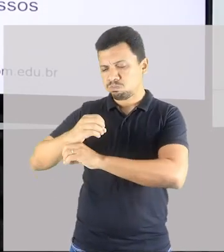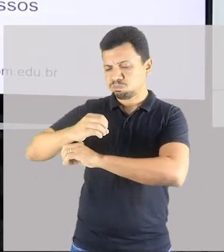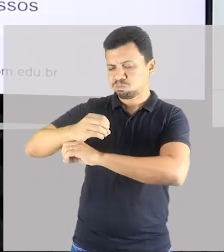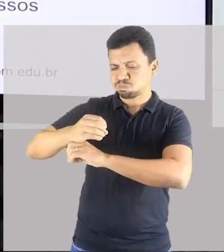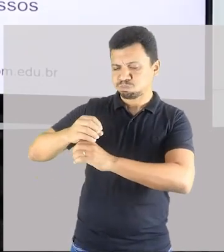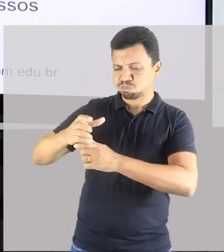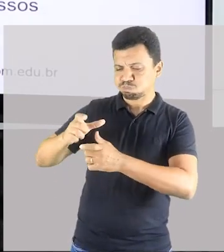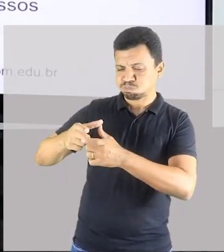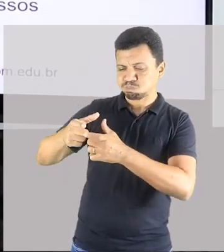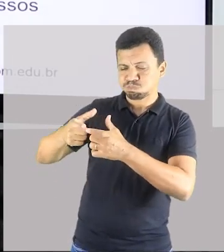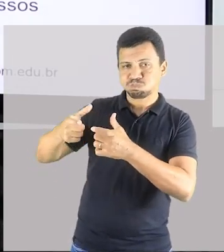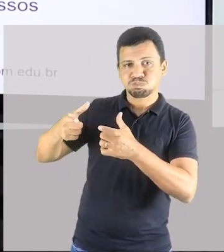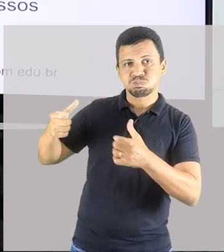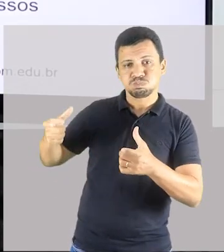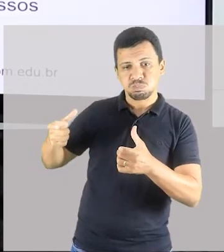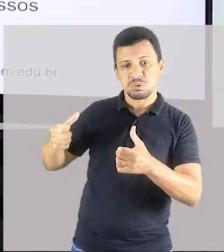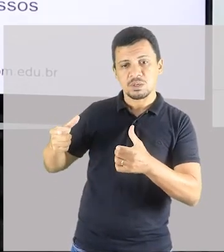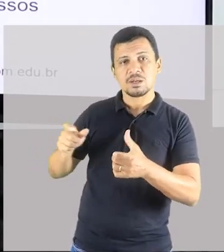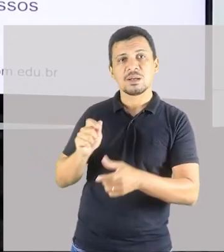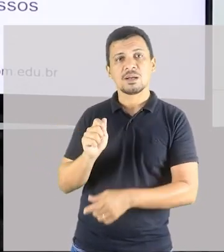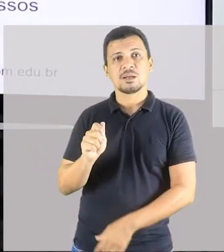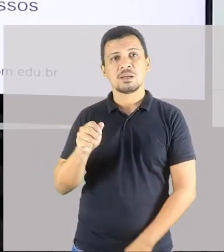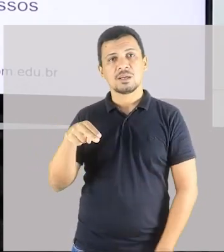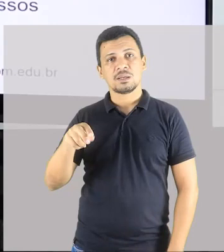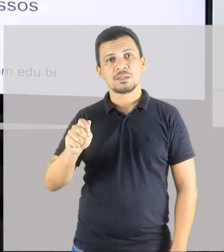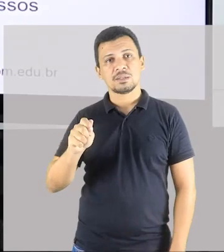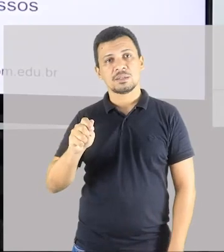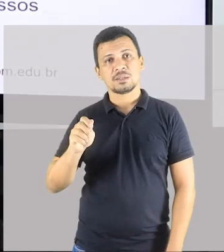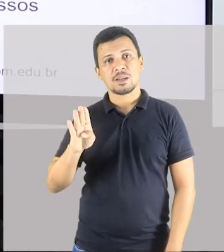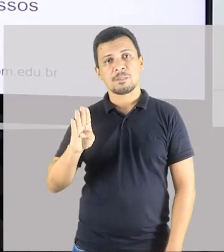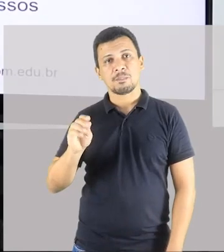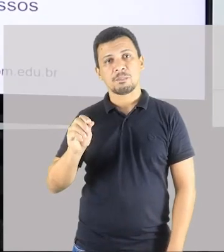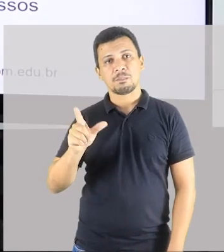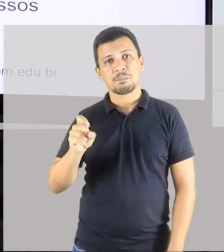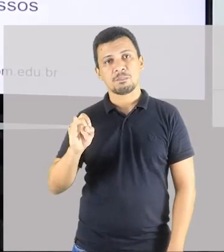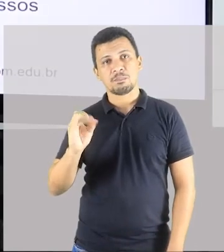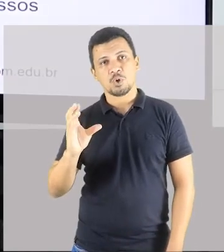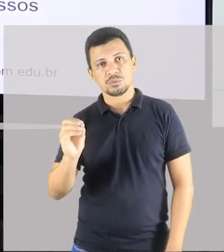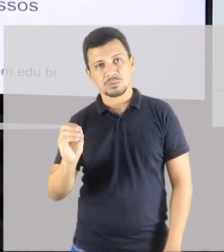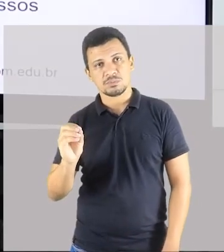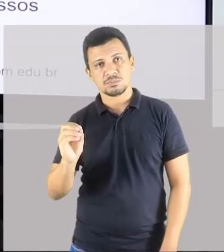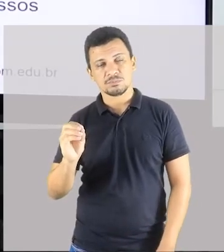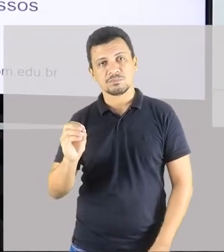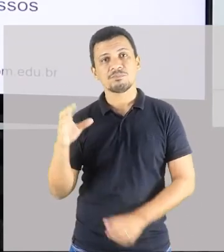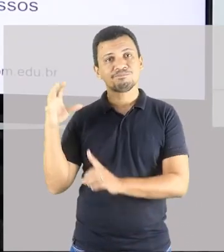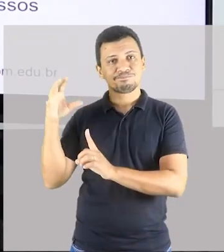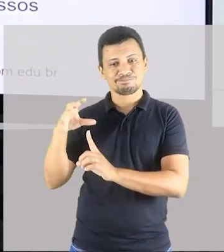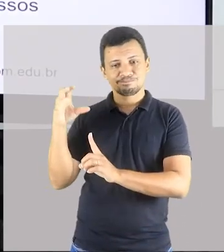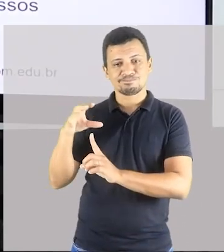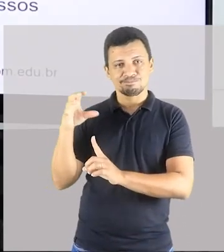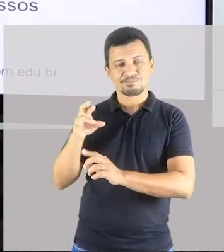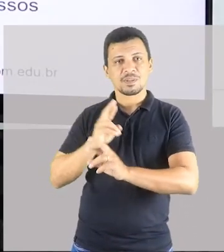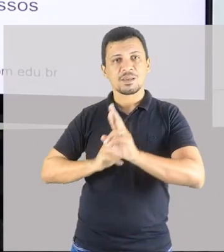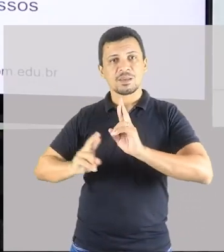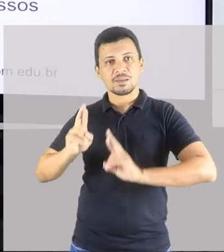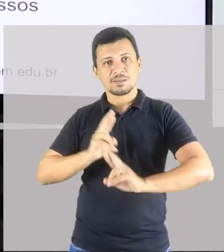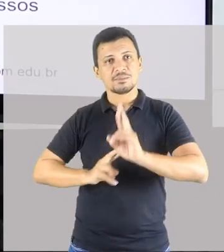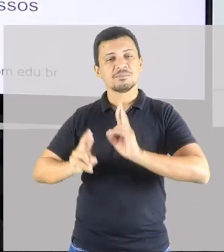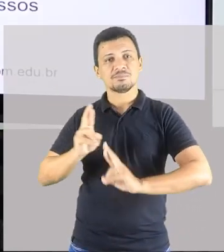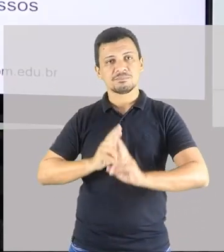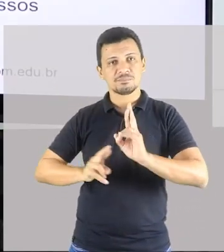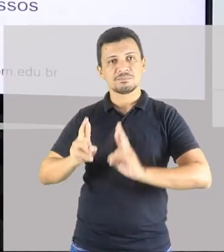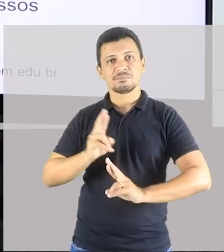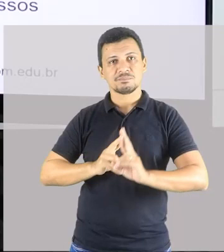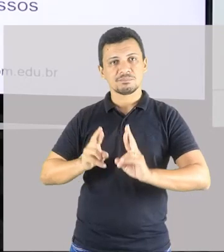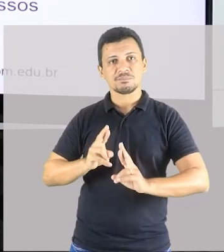maior, um crescimento, a gente vai estar falando de anabolismo. Então, quando a gente fala de efeitos anabólicos, é principalmente relacionado ao